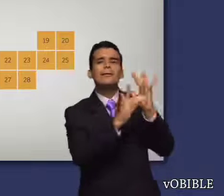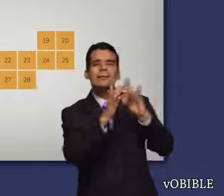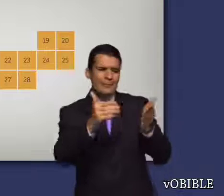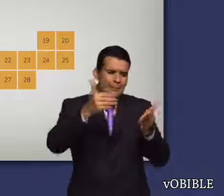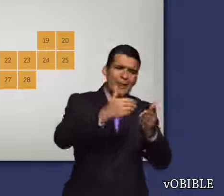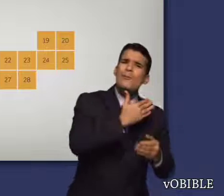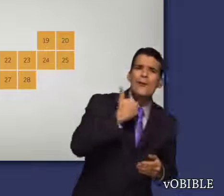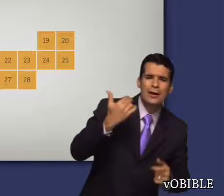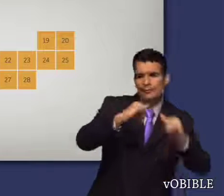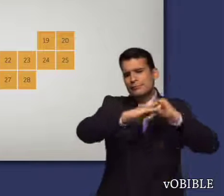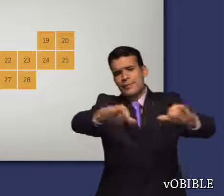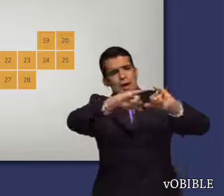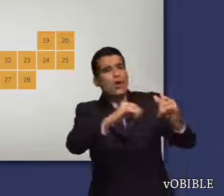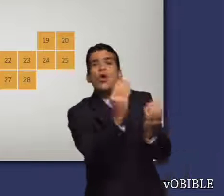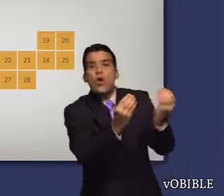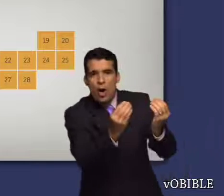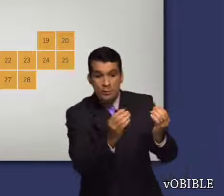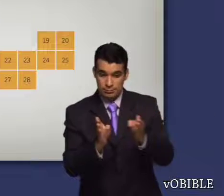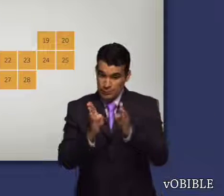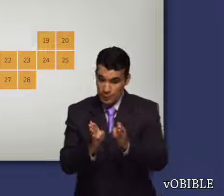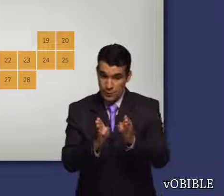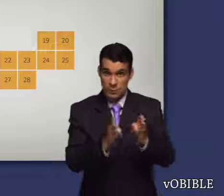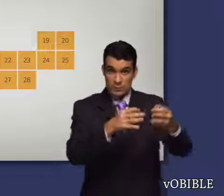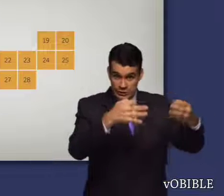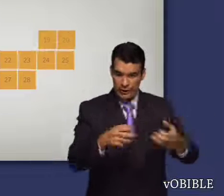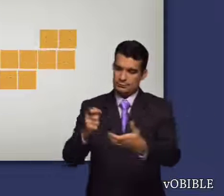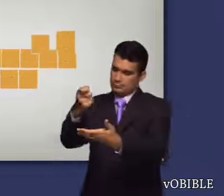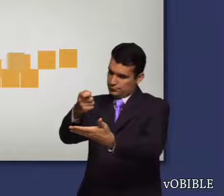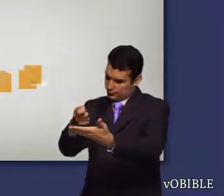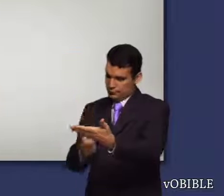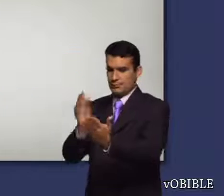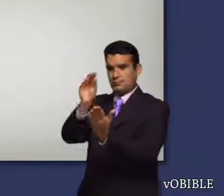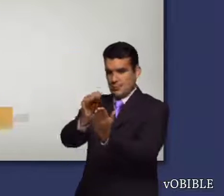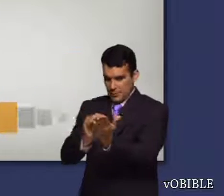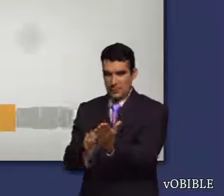ministério de Jesus, geralmente relatando os eventos na ordem em que aconteceram.